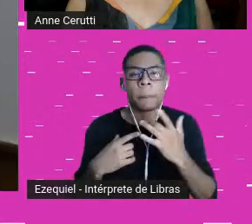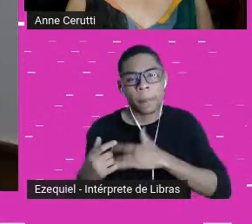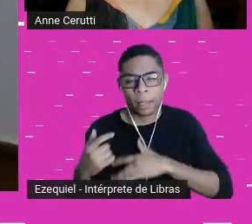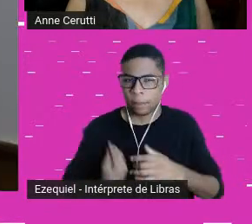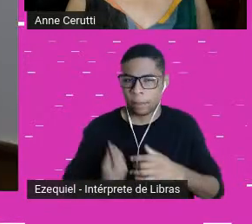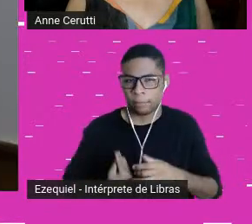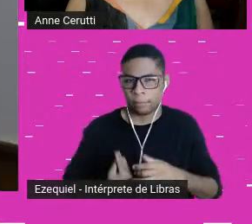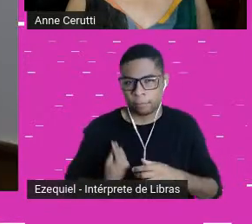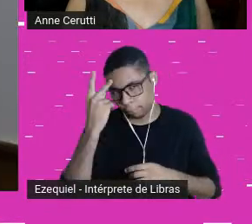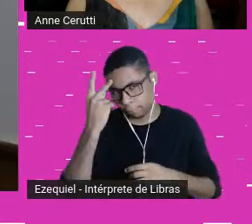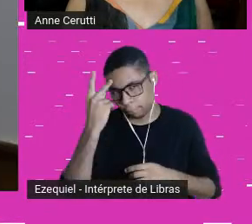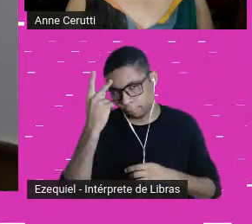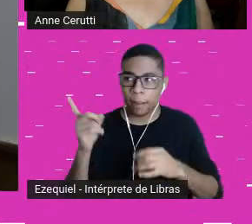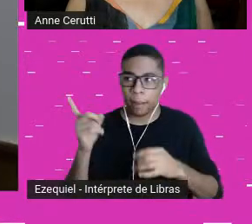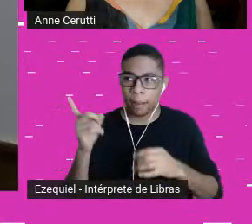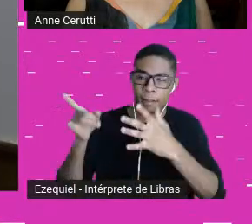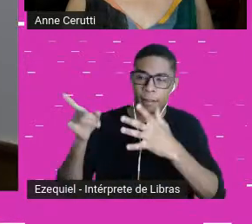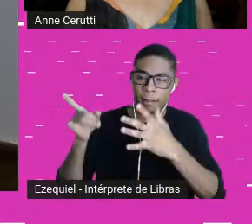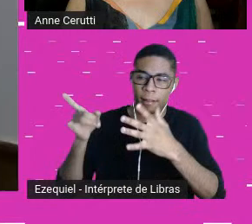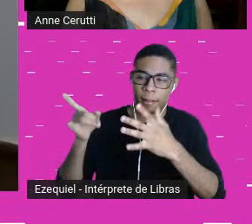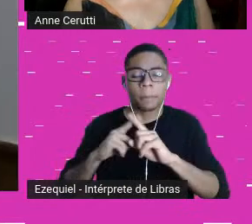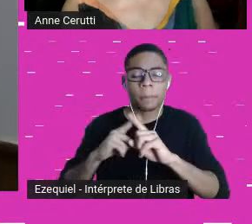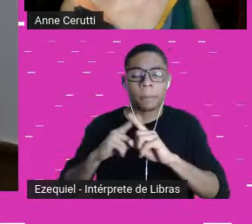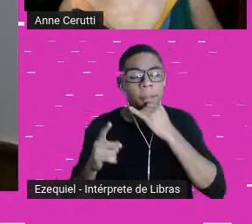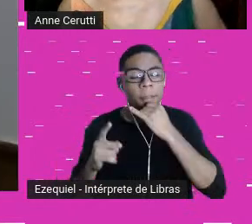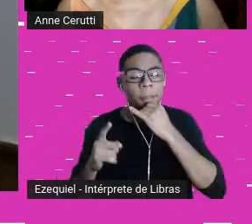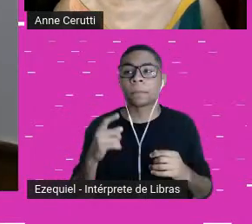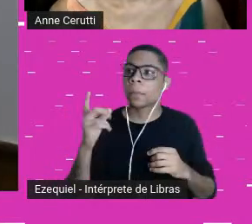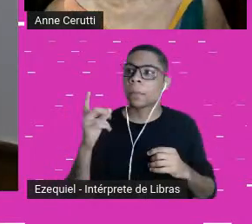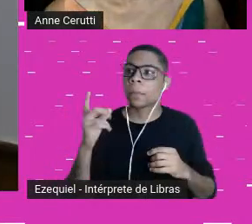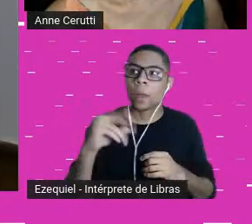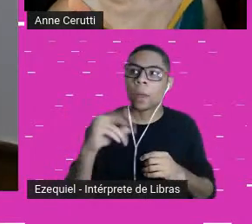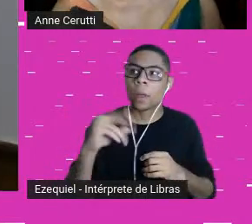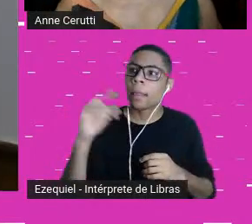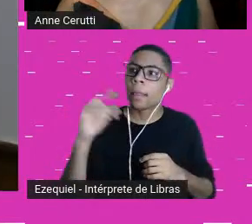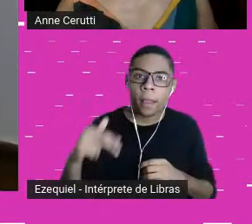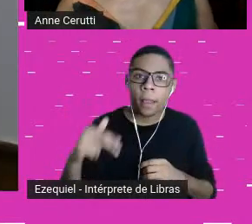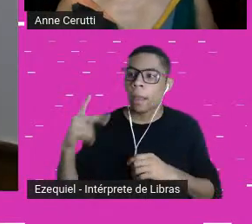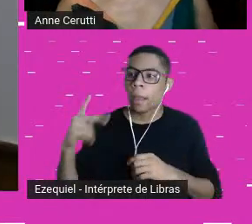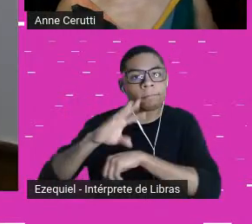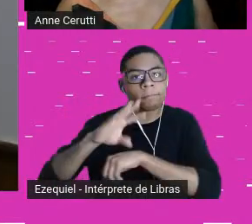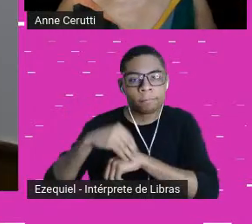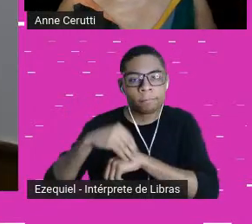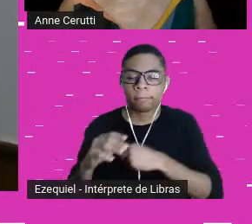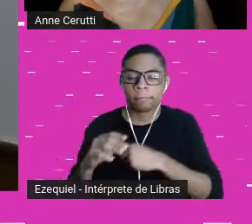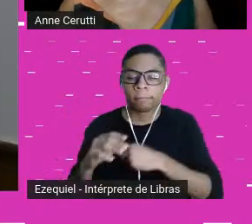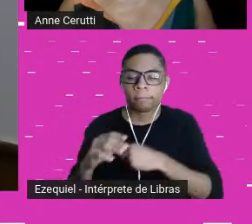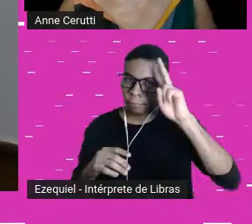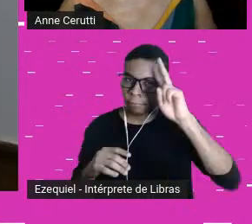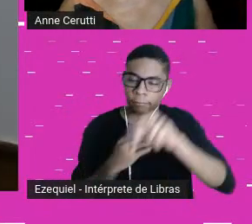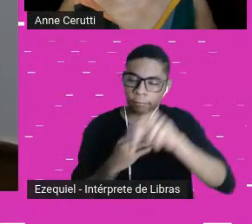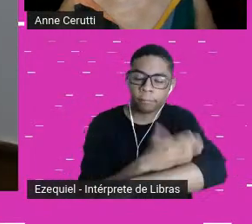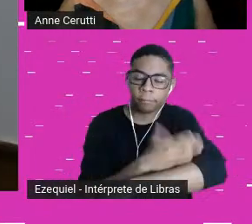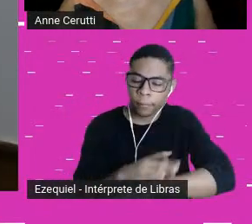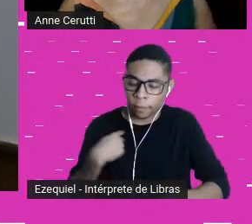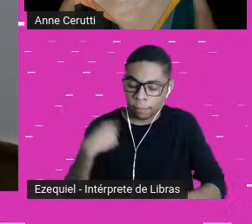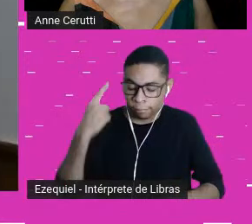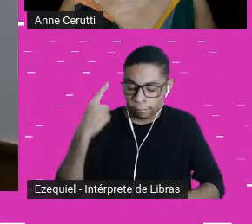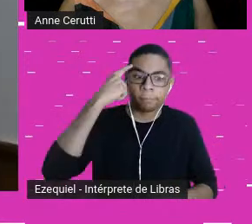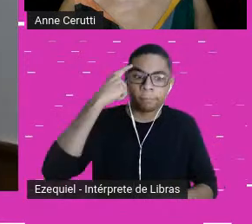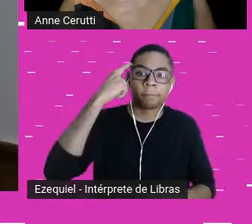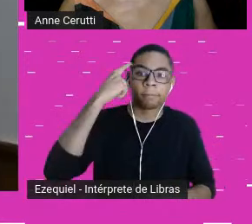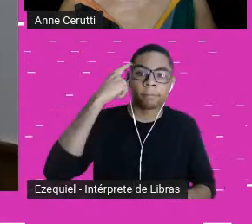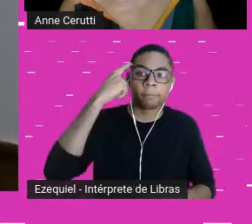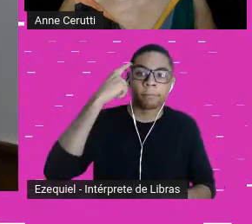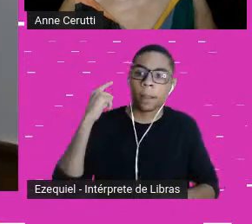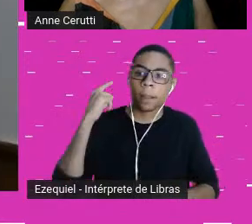com as orientações. Eu lembro que durante os ensaios aquilo vinha, e aí de repente uma outra coisa mudava, né, uma palavra ou outra. Mas o